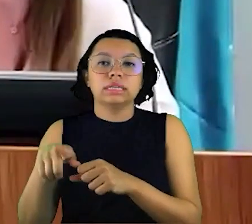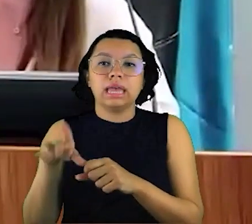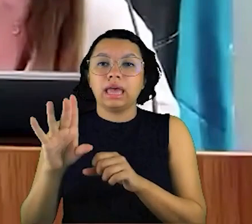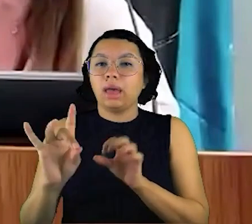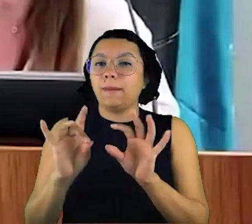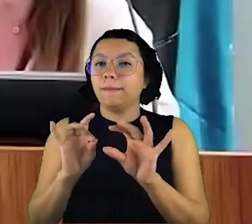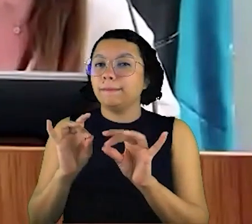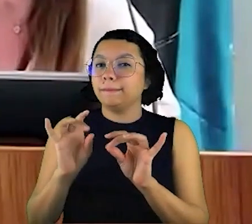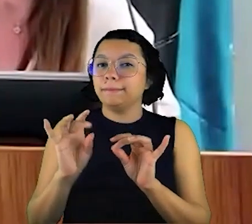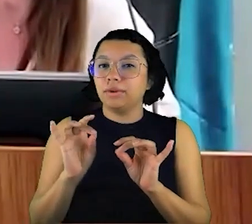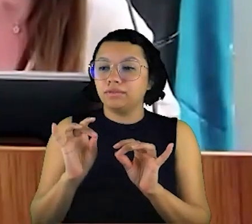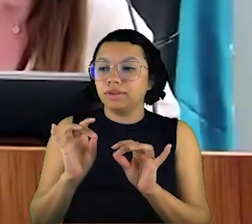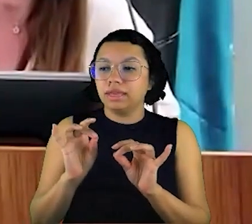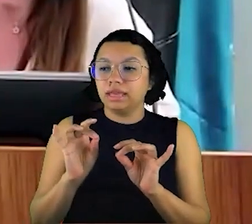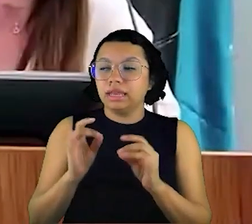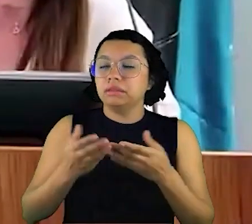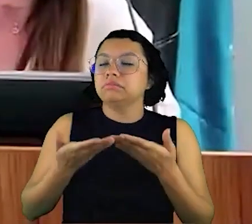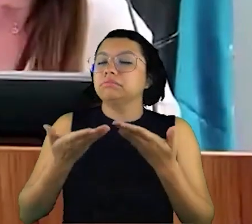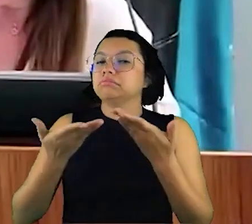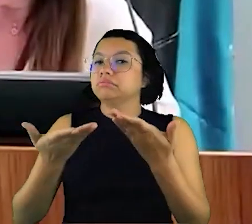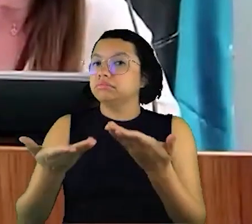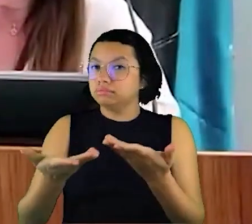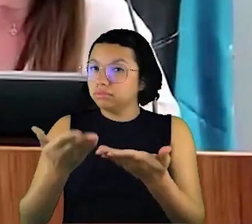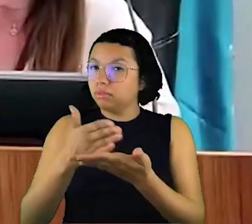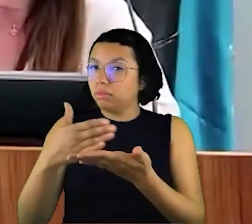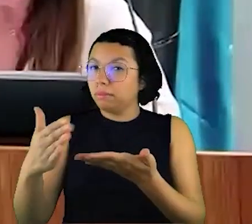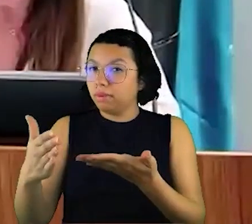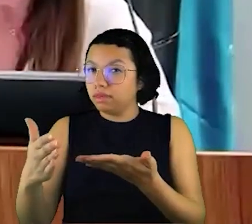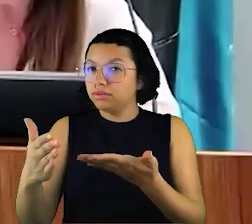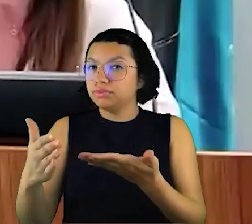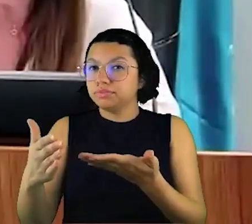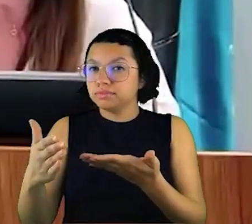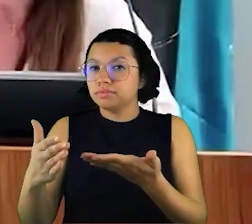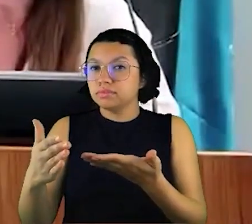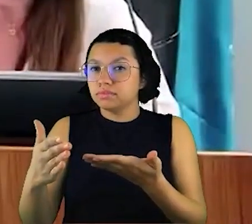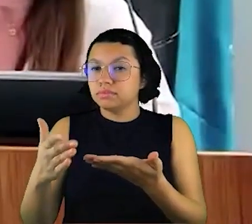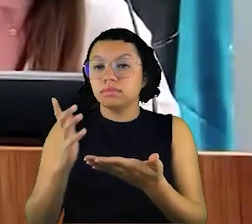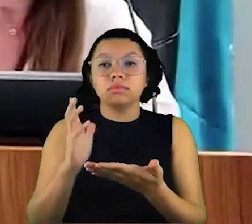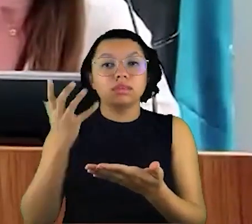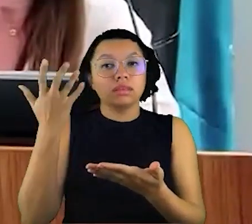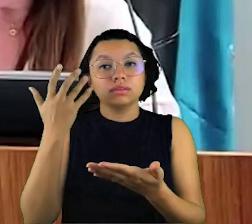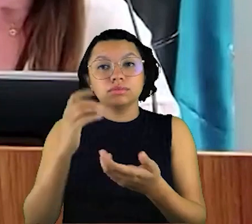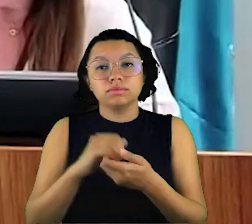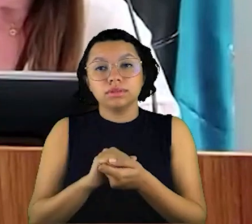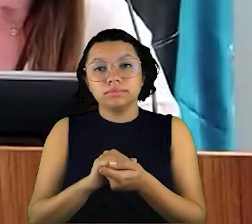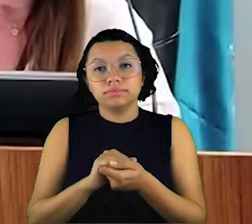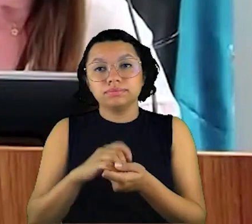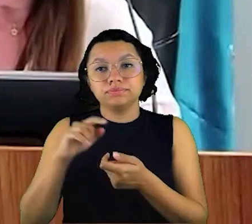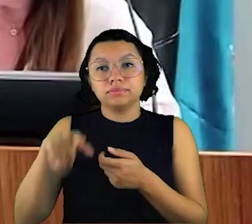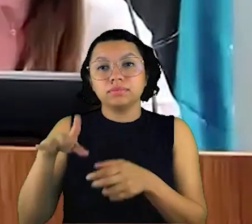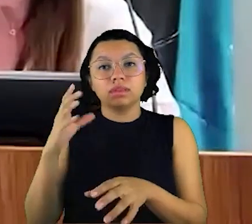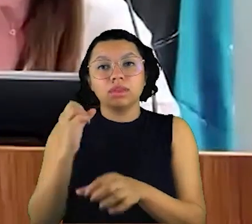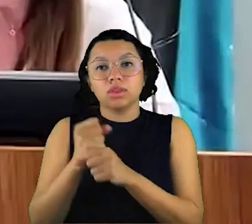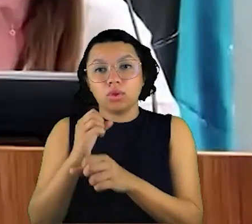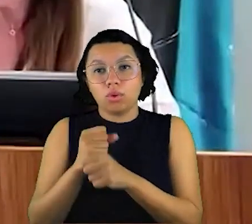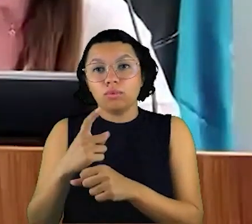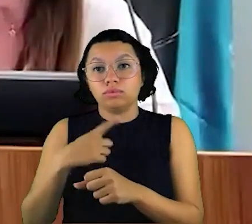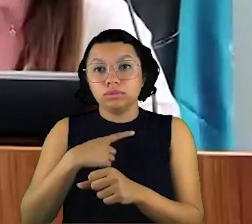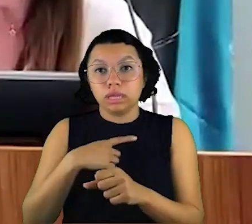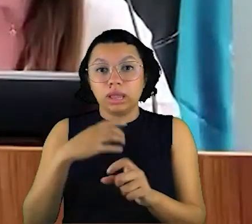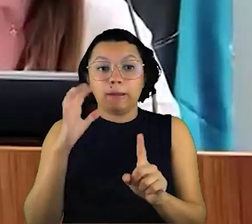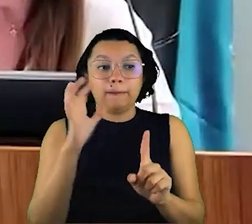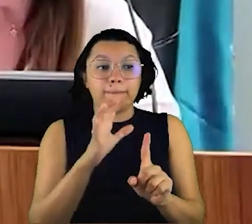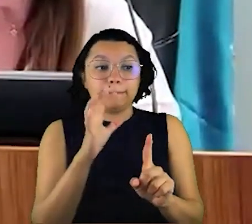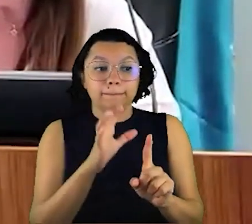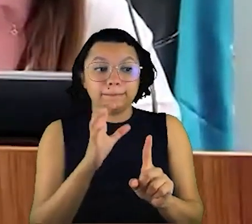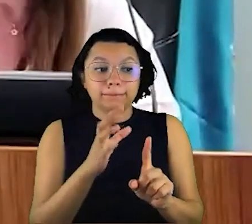ela prefere ceder uma parte, resolver aquela conta, isso tem um impacto